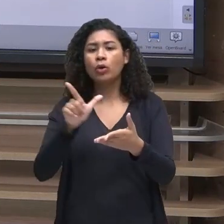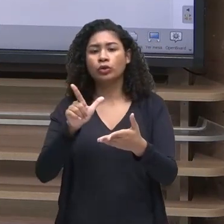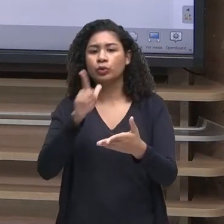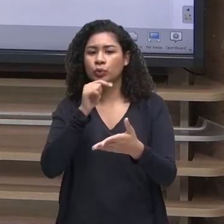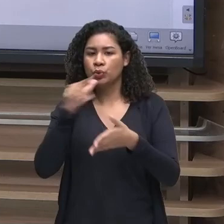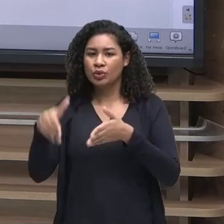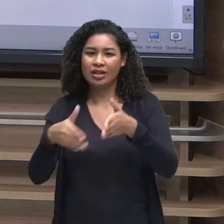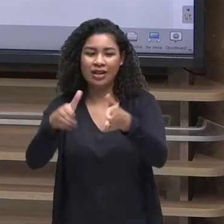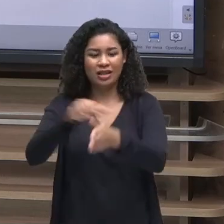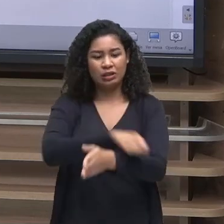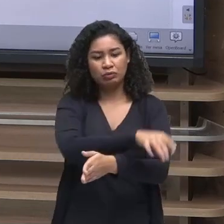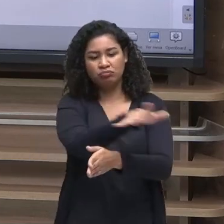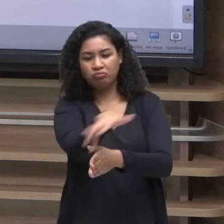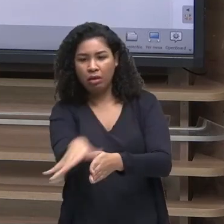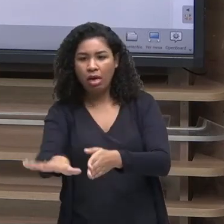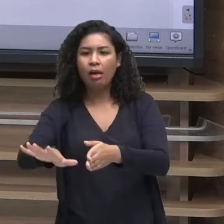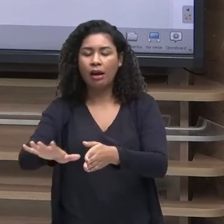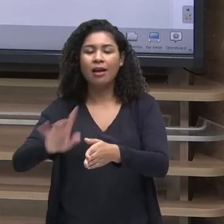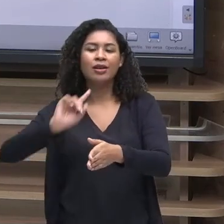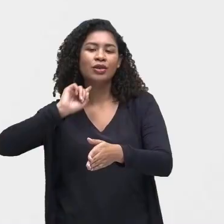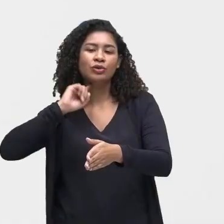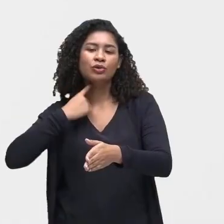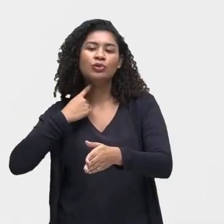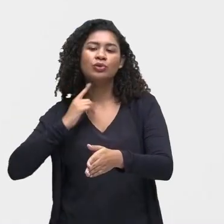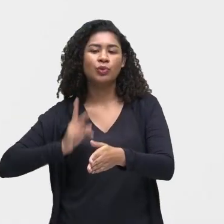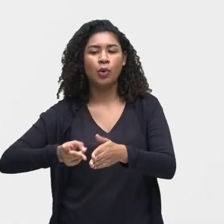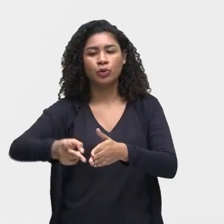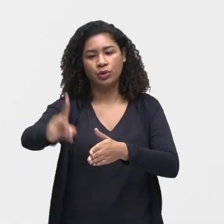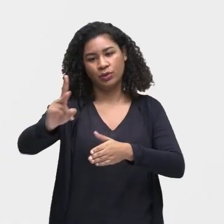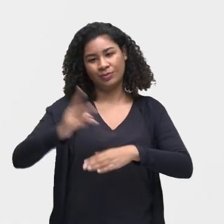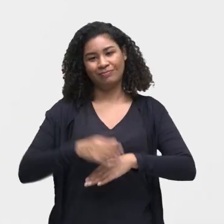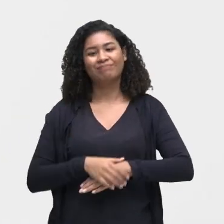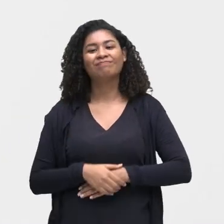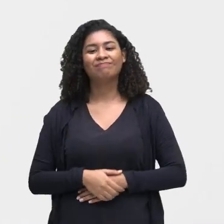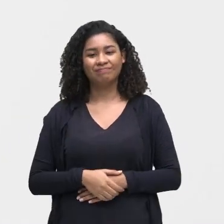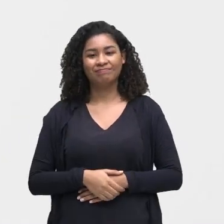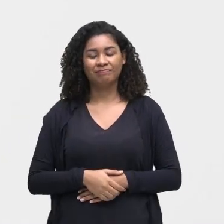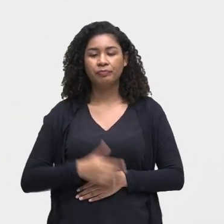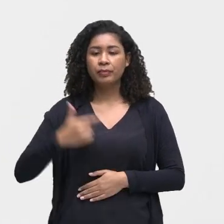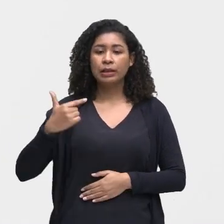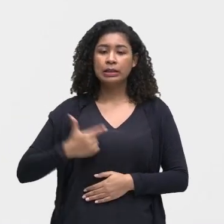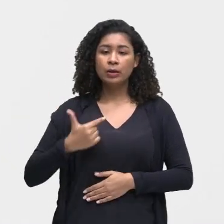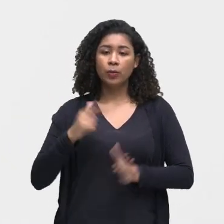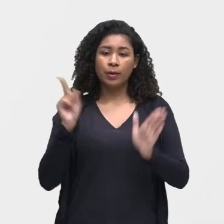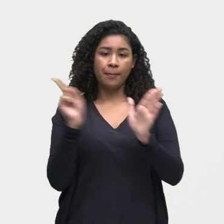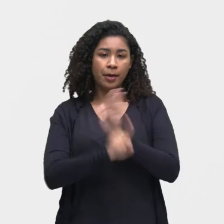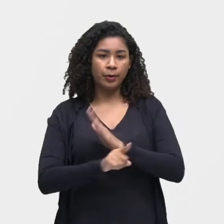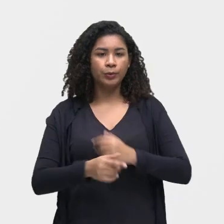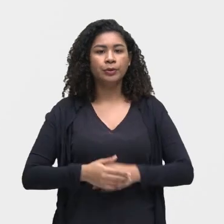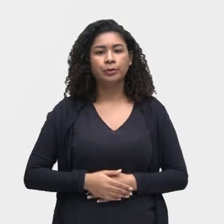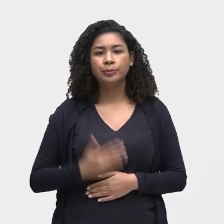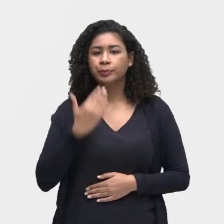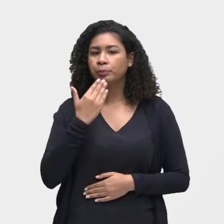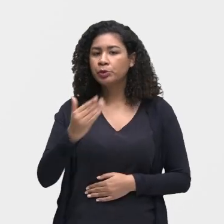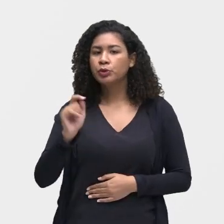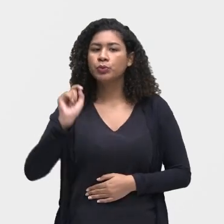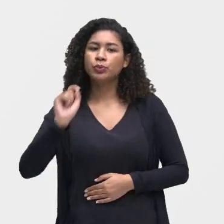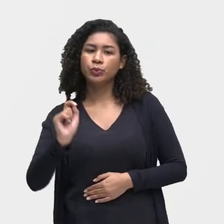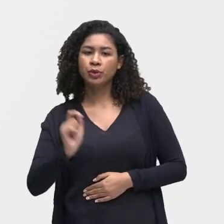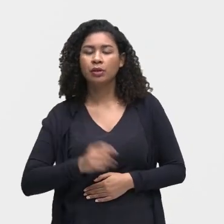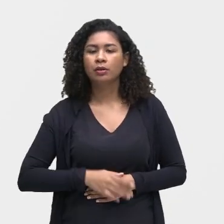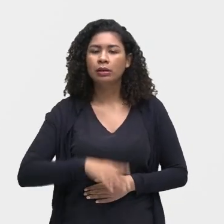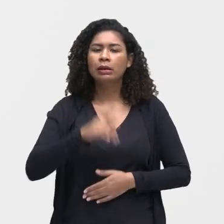longe. Muito bem, vamos à segunda questão. Na segunda questão, a gente pediu aí, escreva uma mensagem para